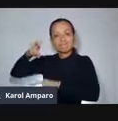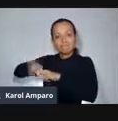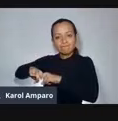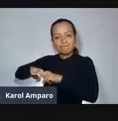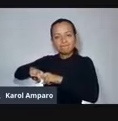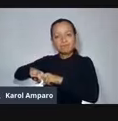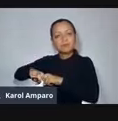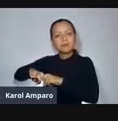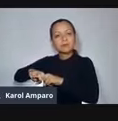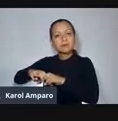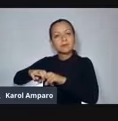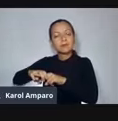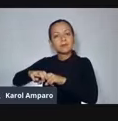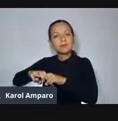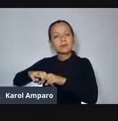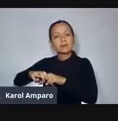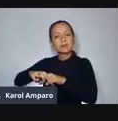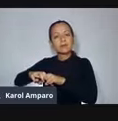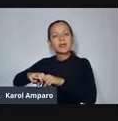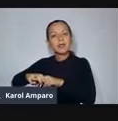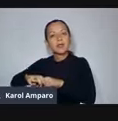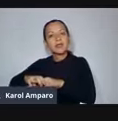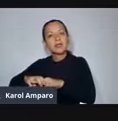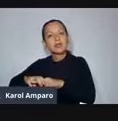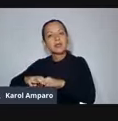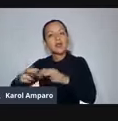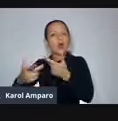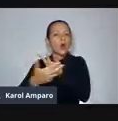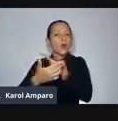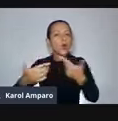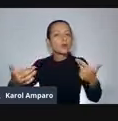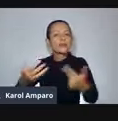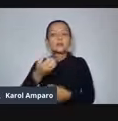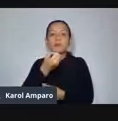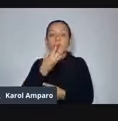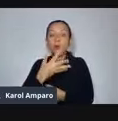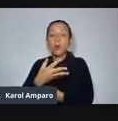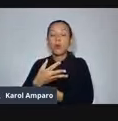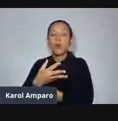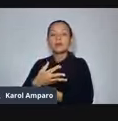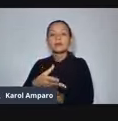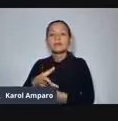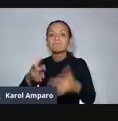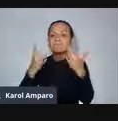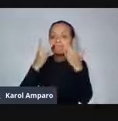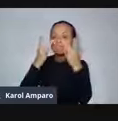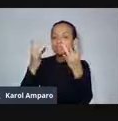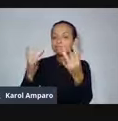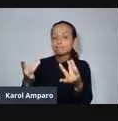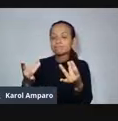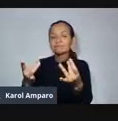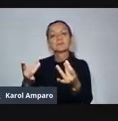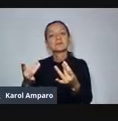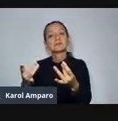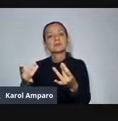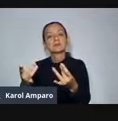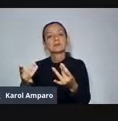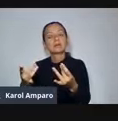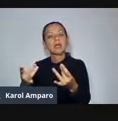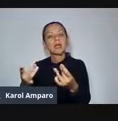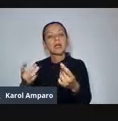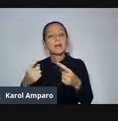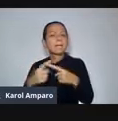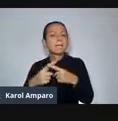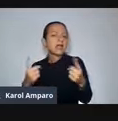Ouvindo todas as coisas boas que nos ensinaram e que nós fazíamos, e, de repente, por que, então, você